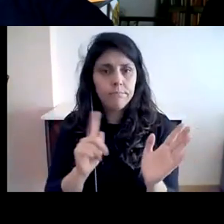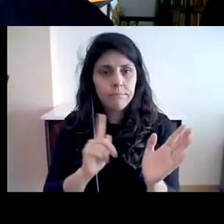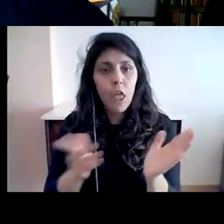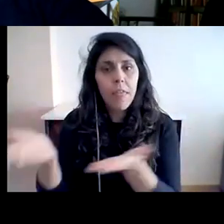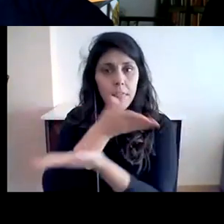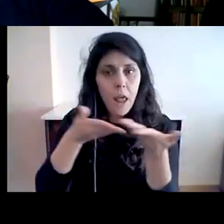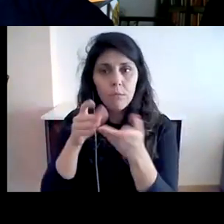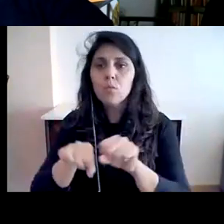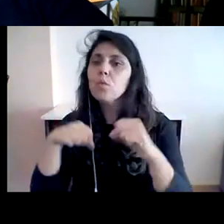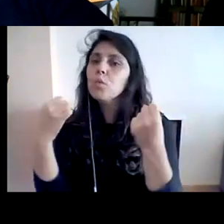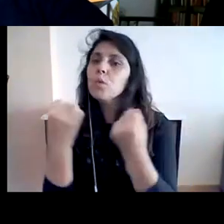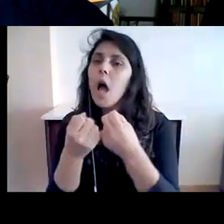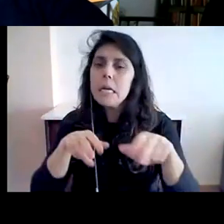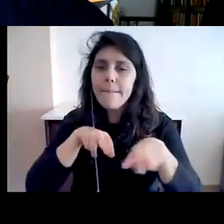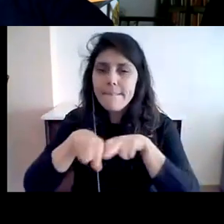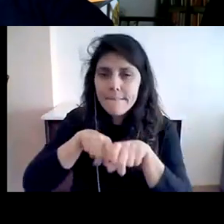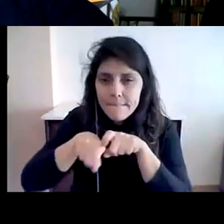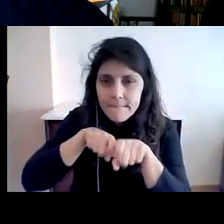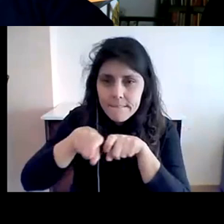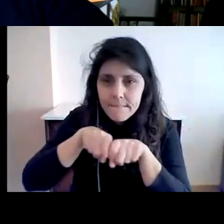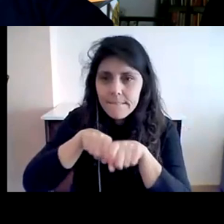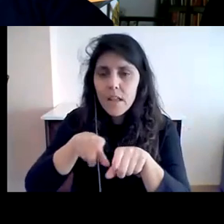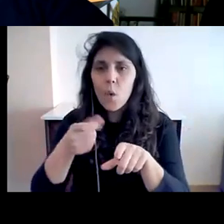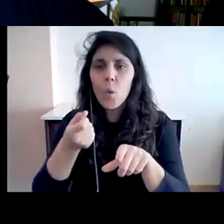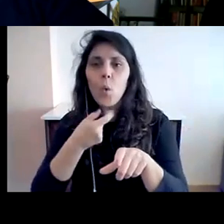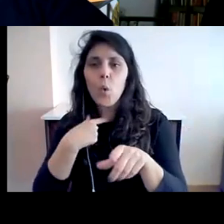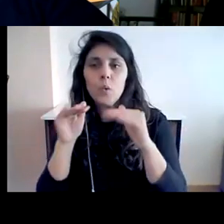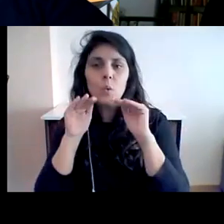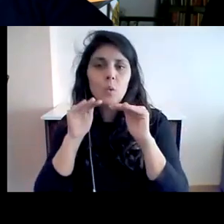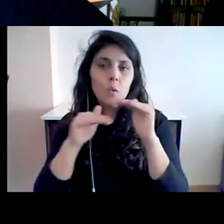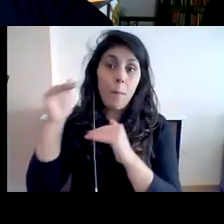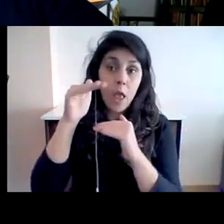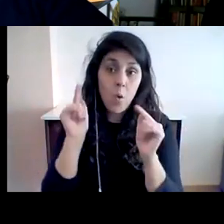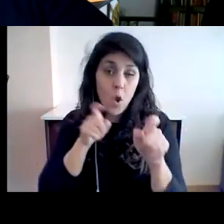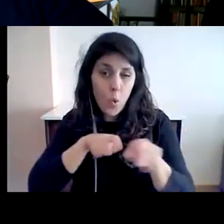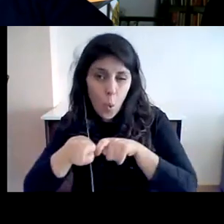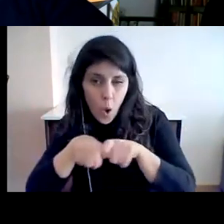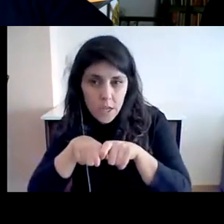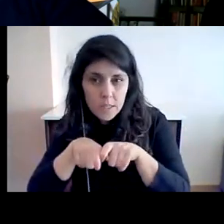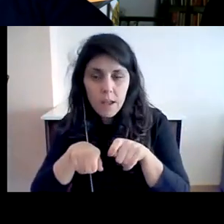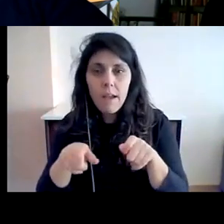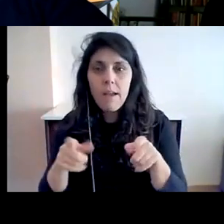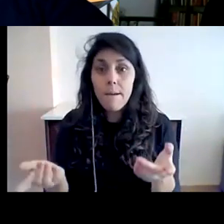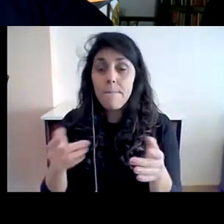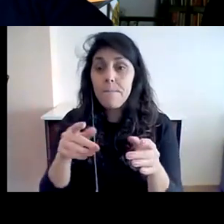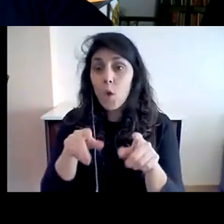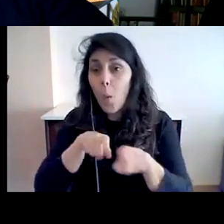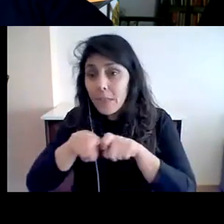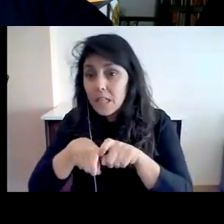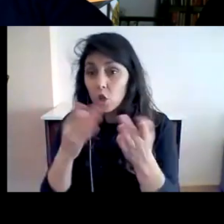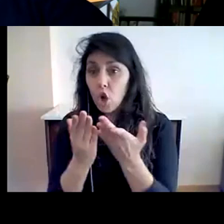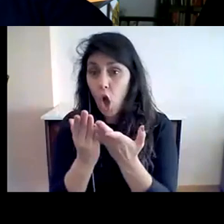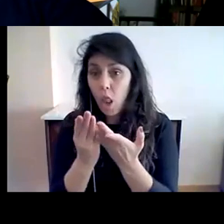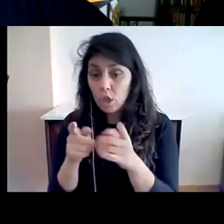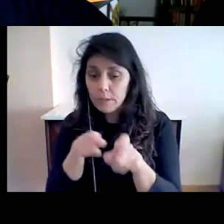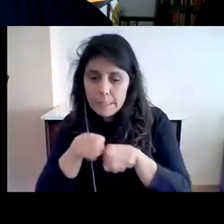como a concorrência pelos cursos do ensino superior, como a competição entre escolas,